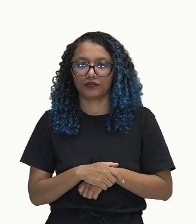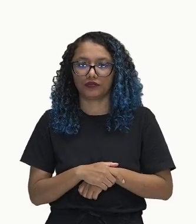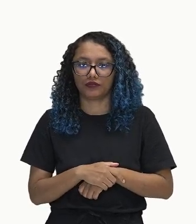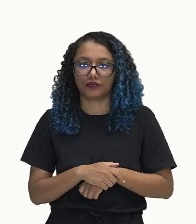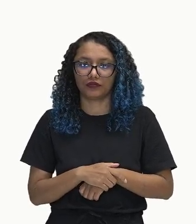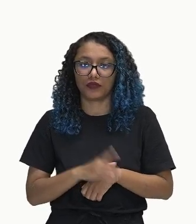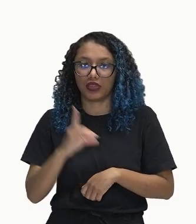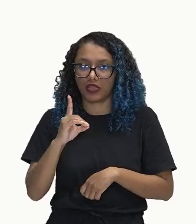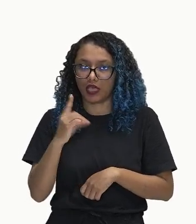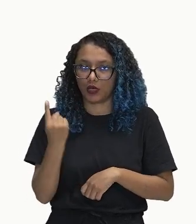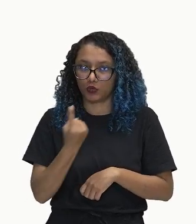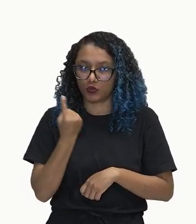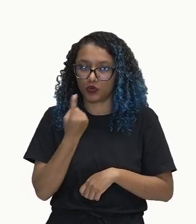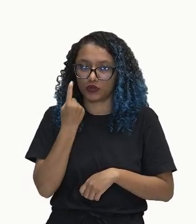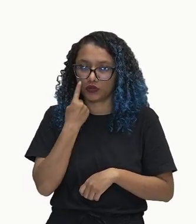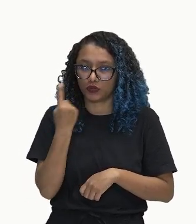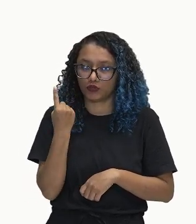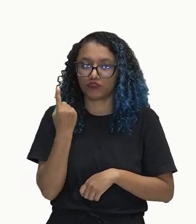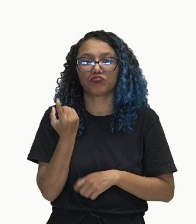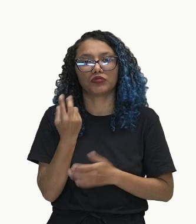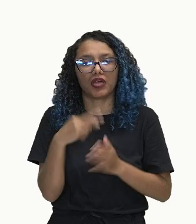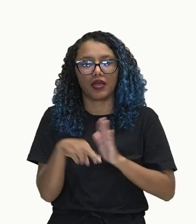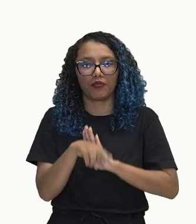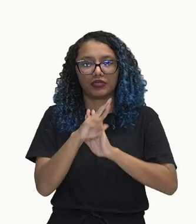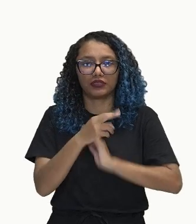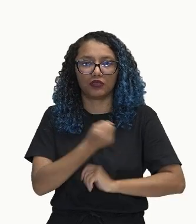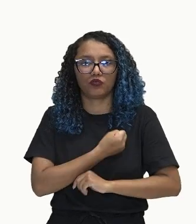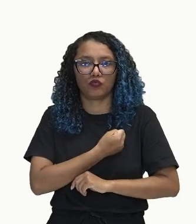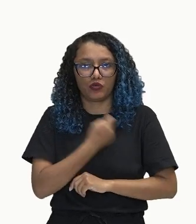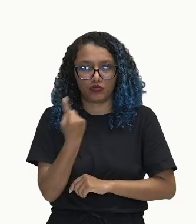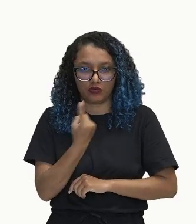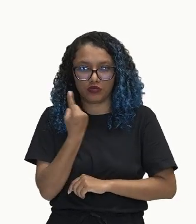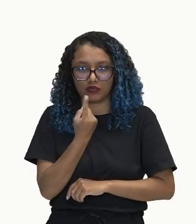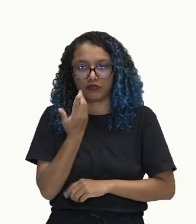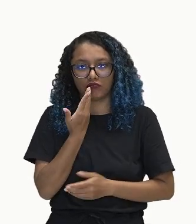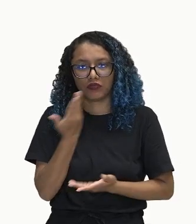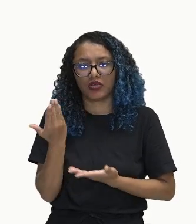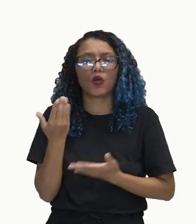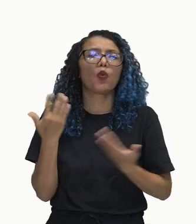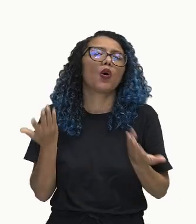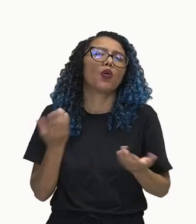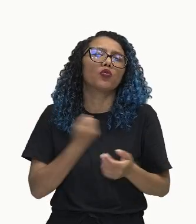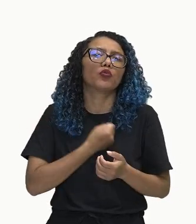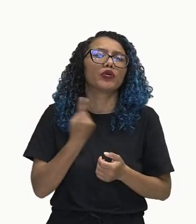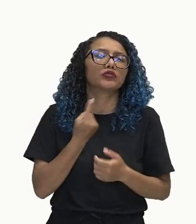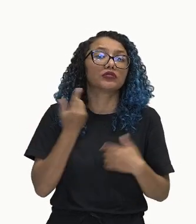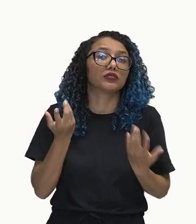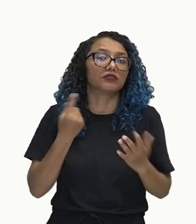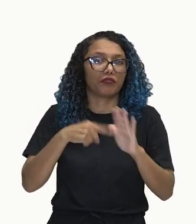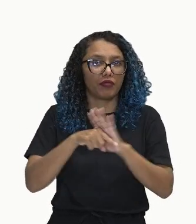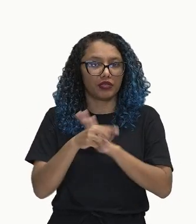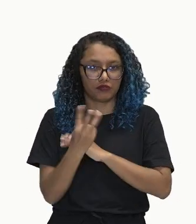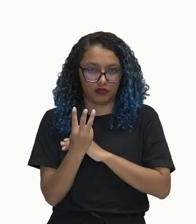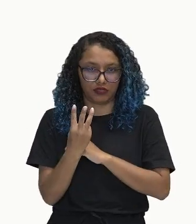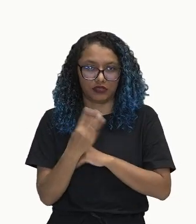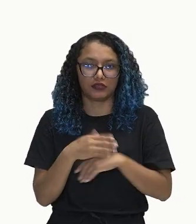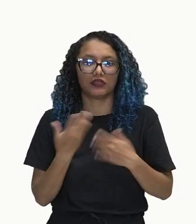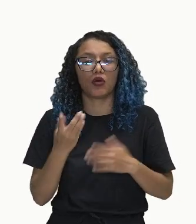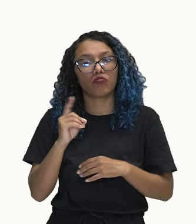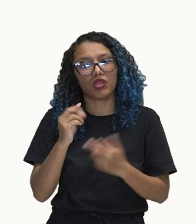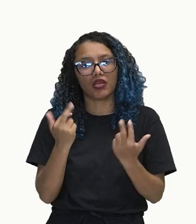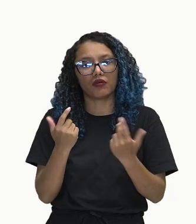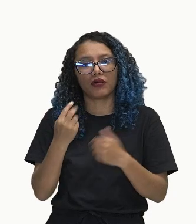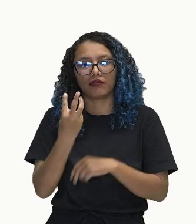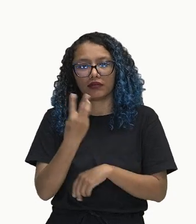d sozinho, que é o termo independente, e aqui sozinho eu tenho o mais 3, ou seja, o d é igual a